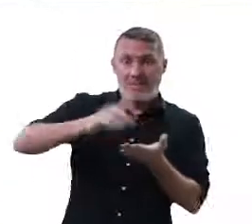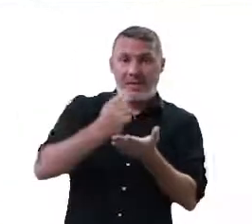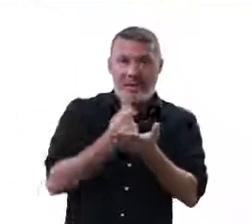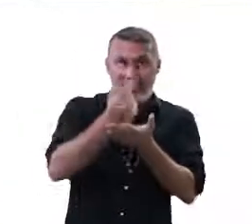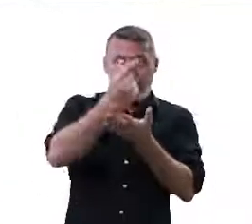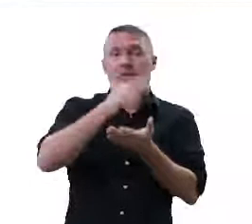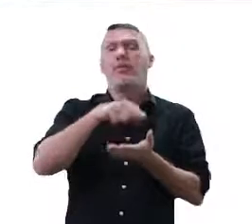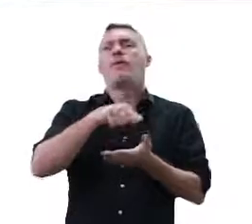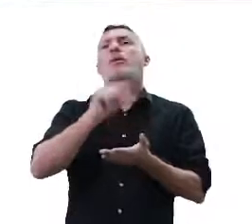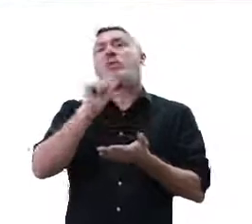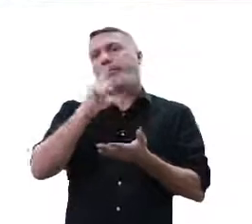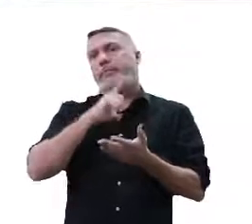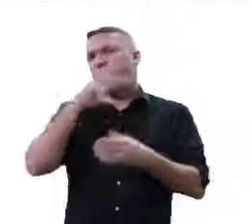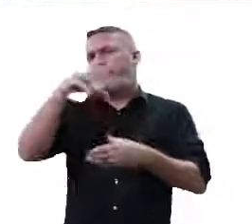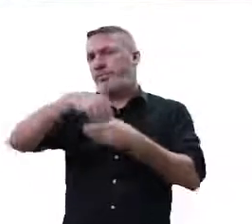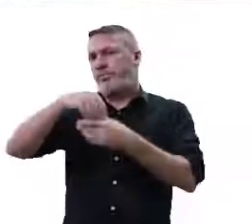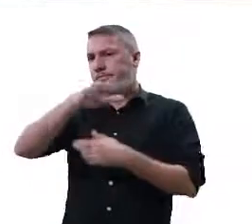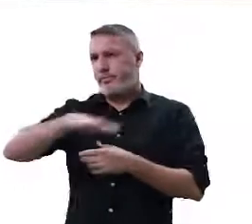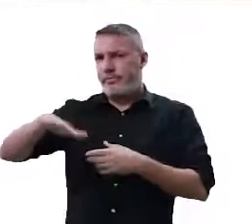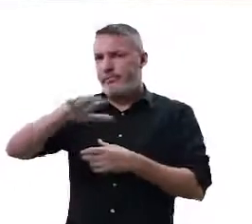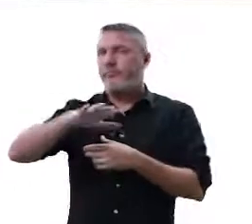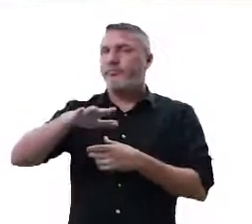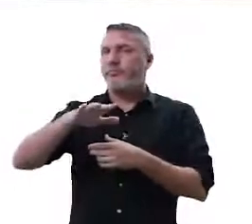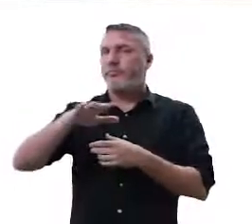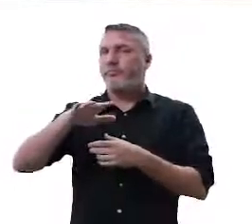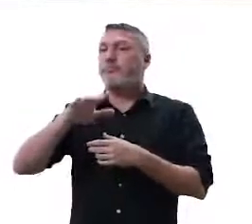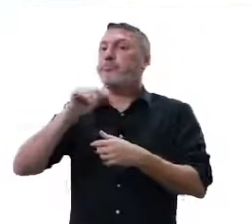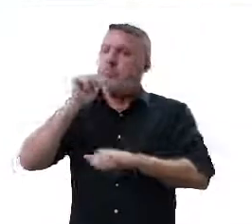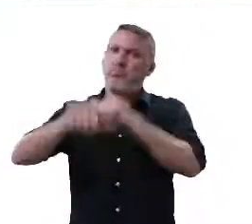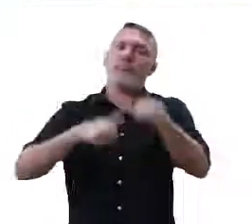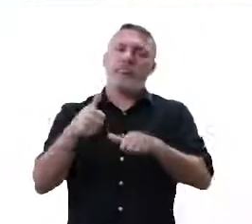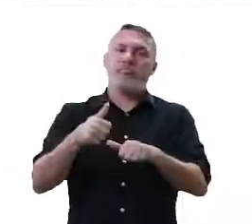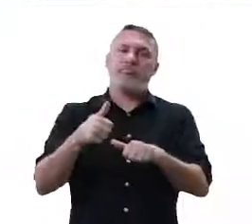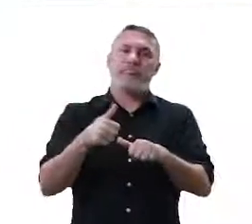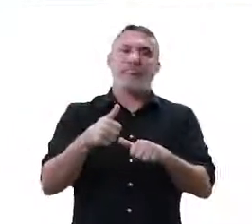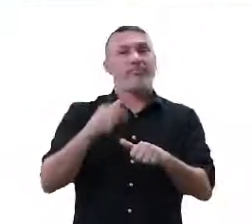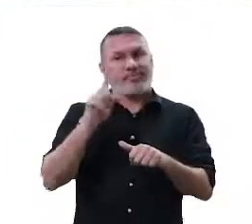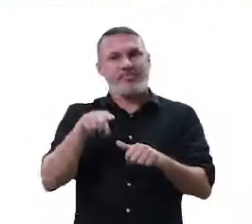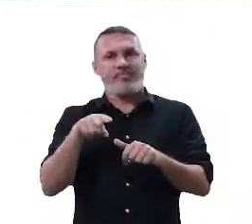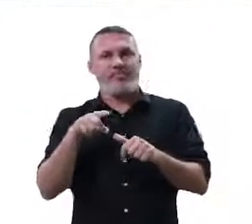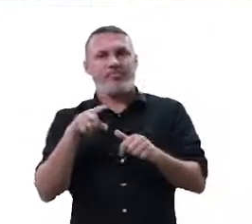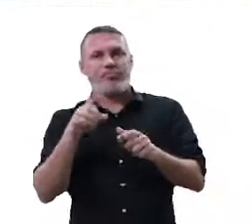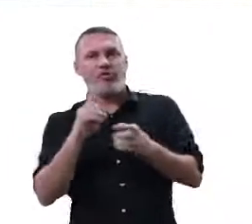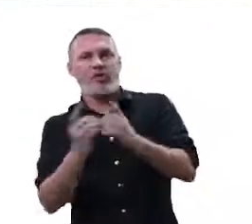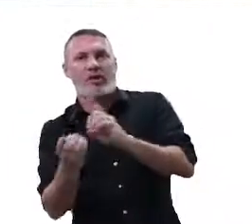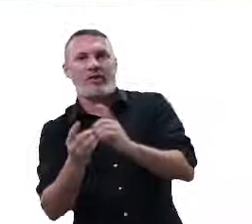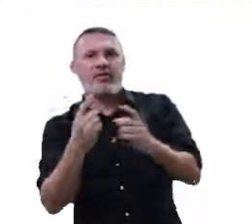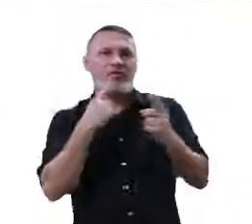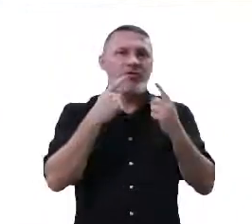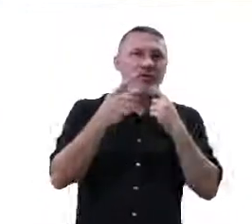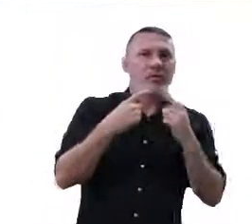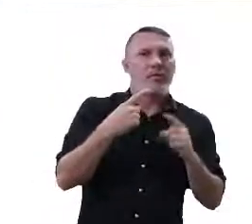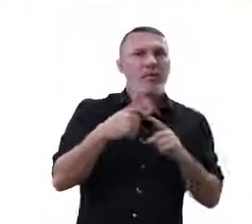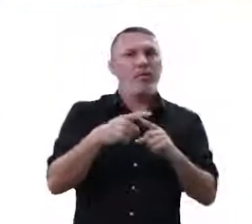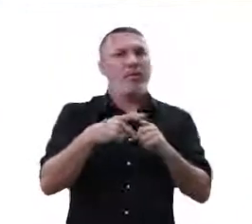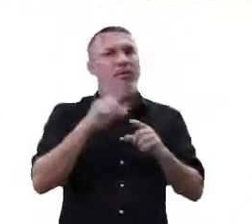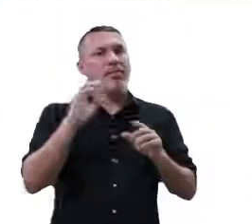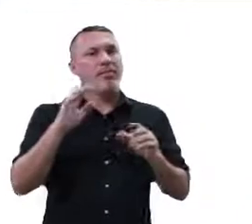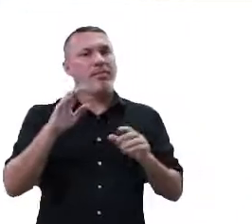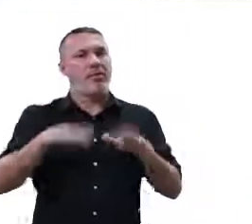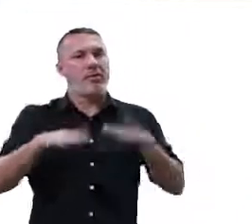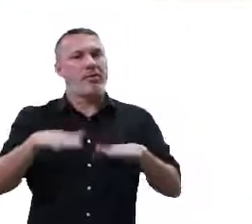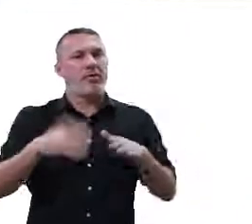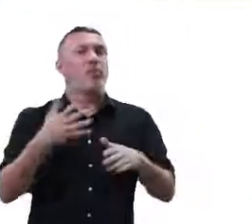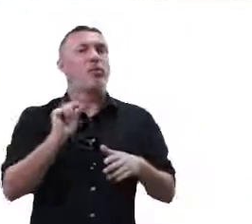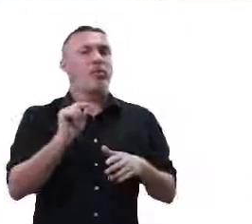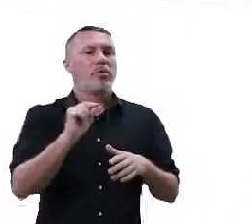pode ter, dentro dessa lógica, uma mudança, e é essa a questão da dialética, uma mudança de um capitalismo para um capitalismo